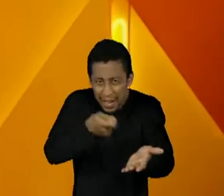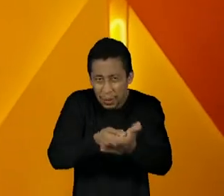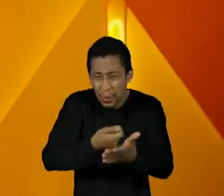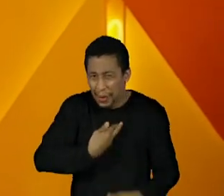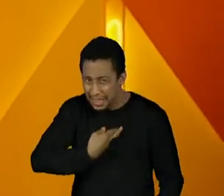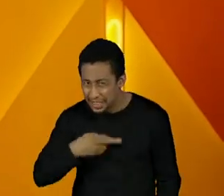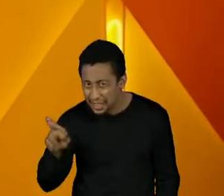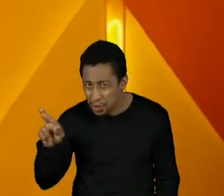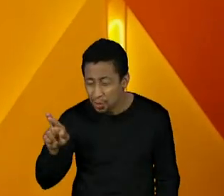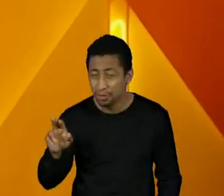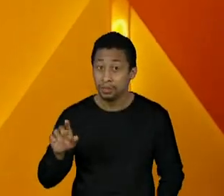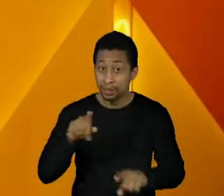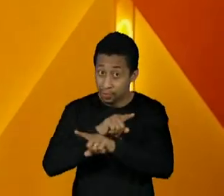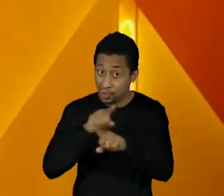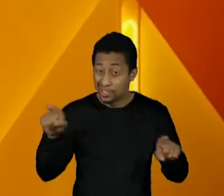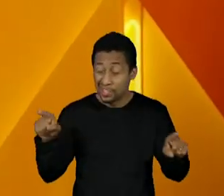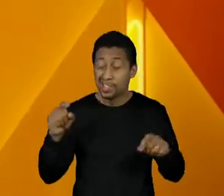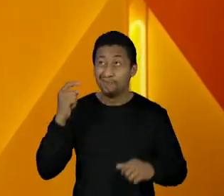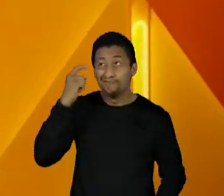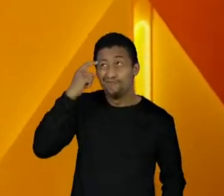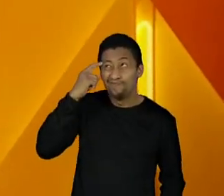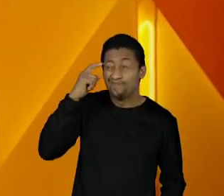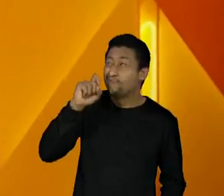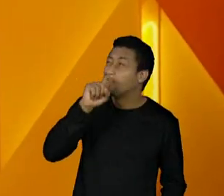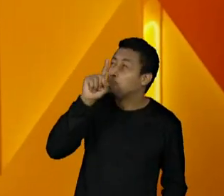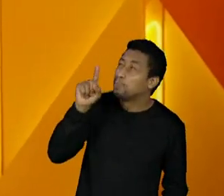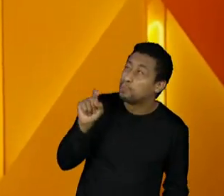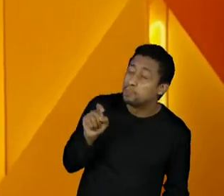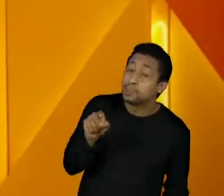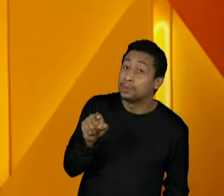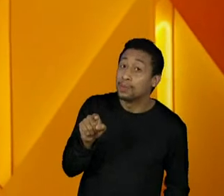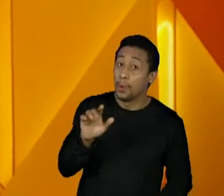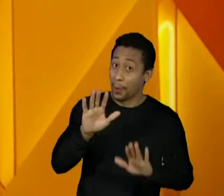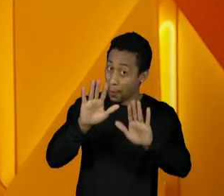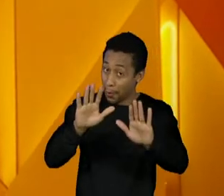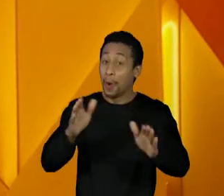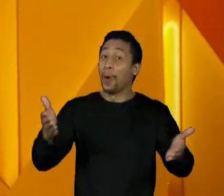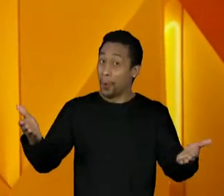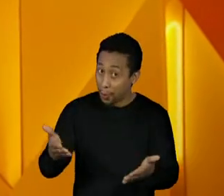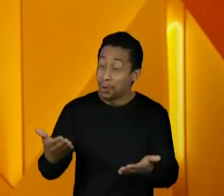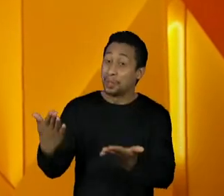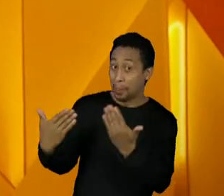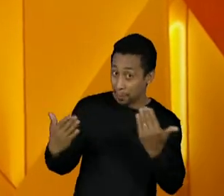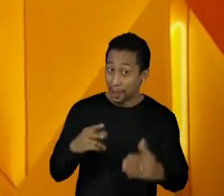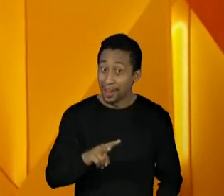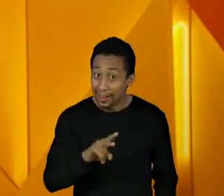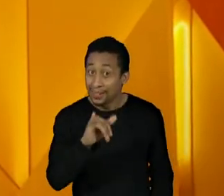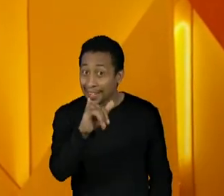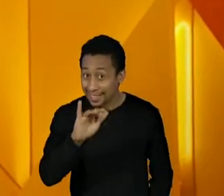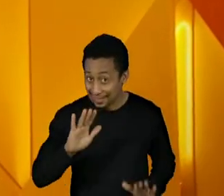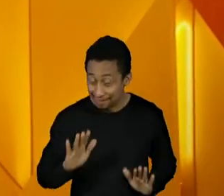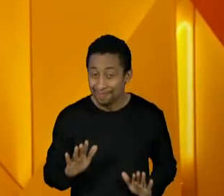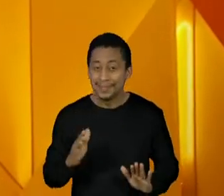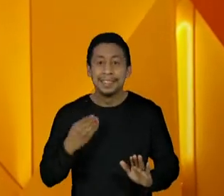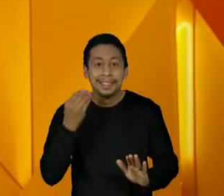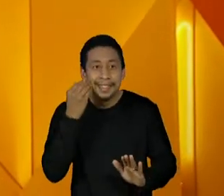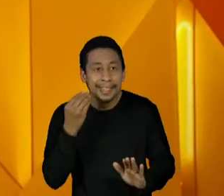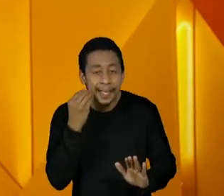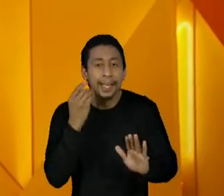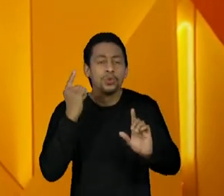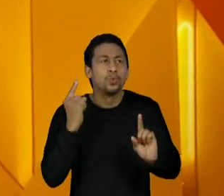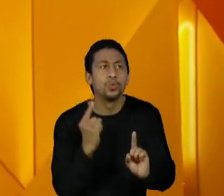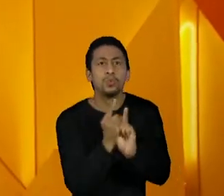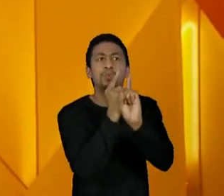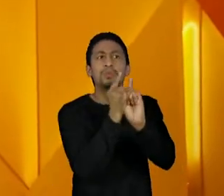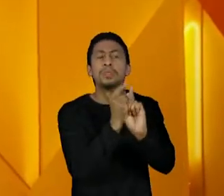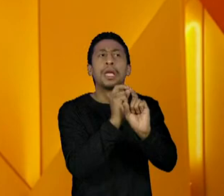procurando resposta para algumas dessas questões, tenha certeza que vem discussão por aí. Desvendar a face de Deus